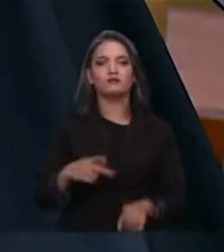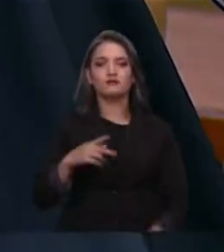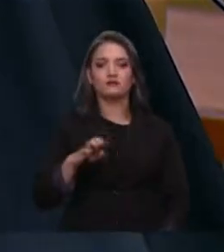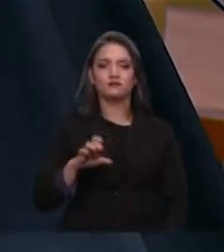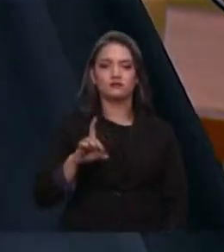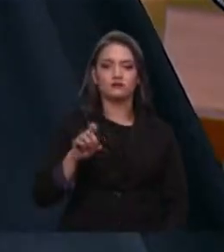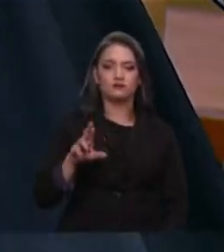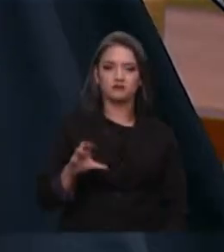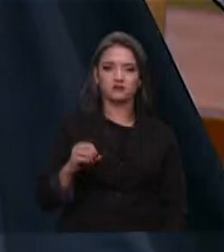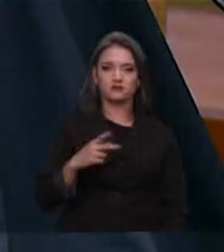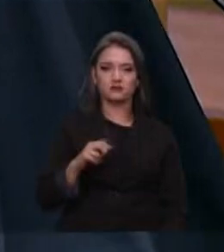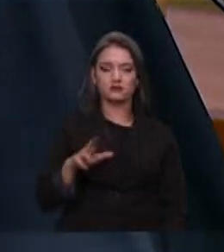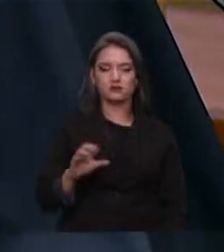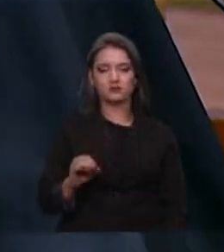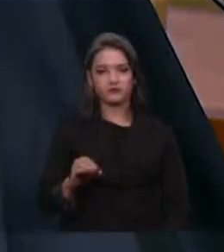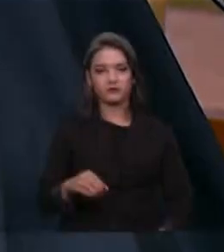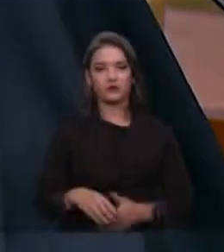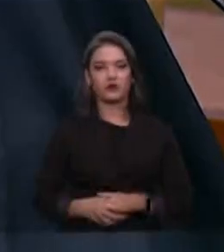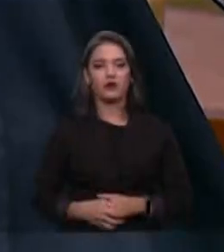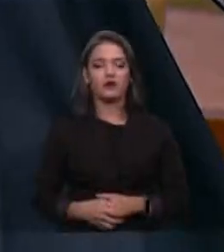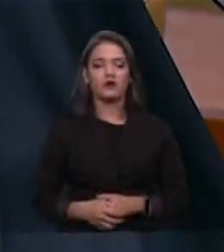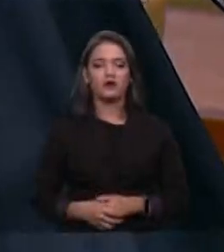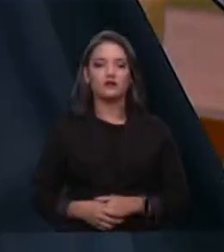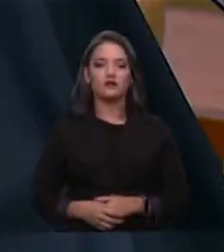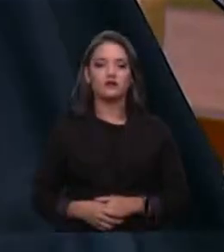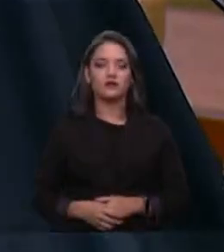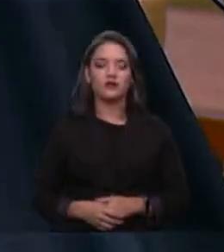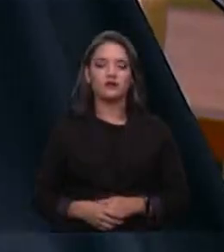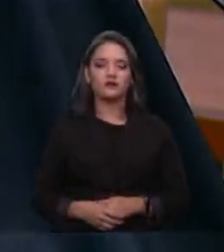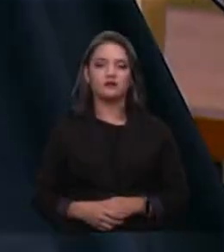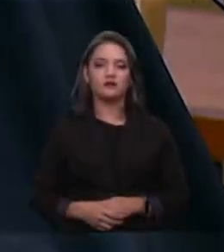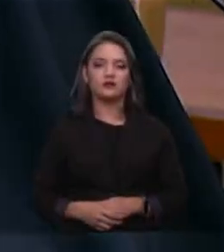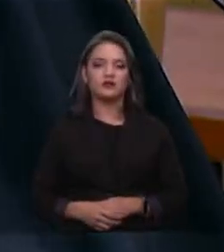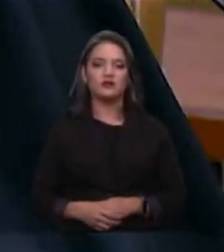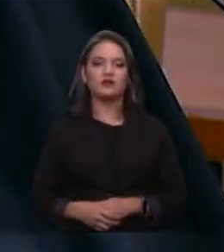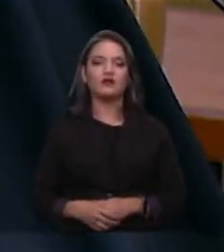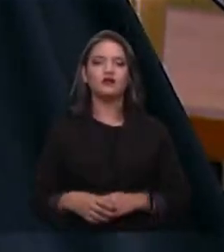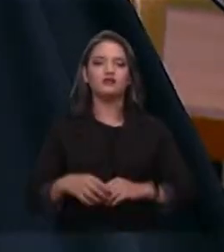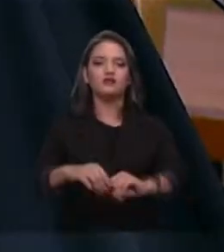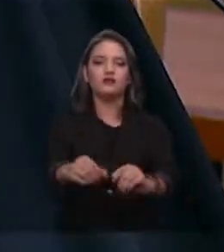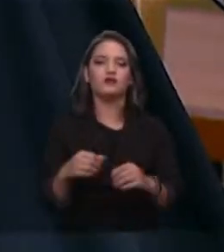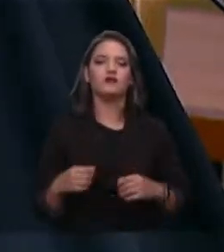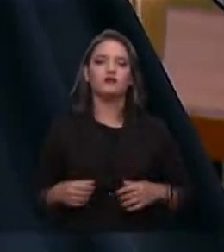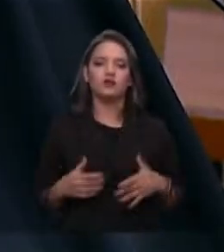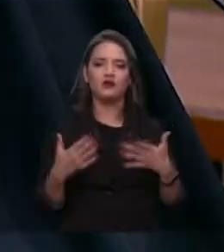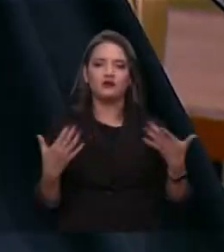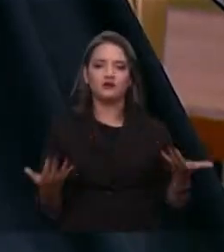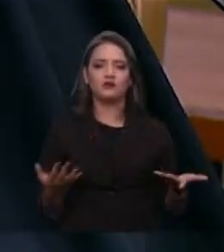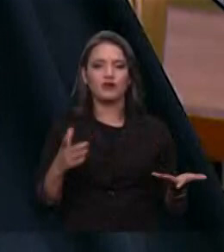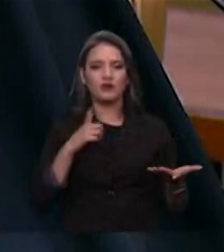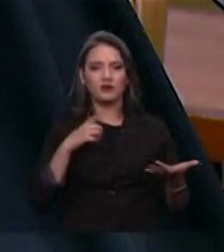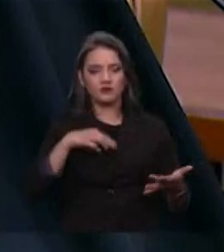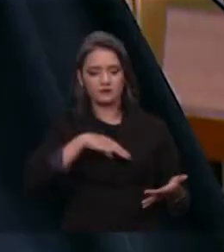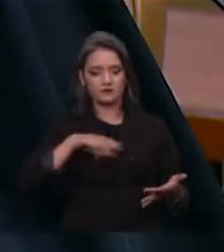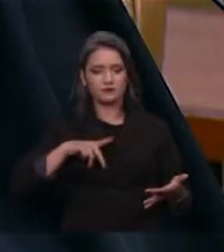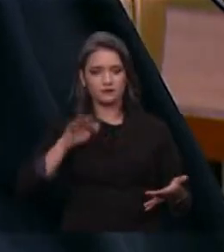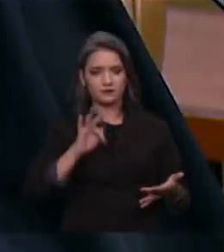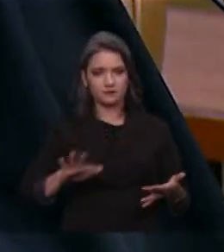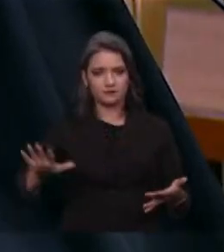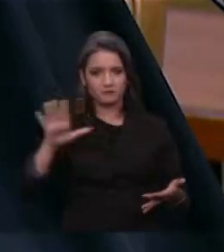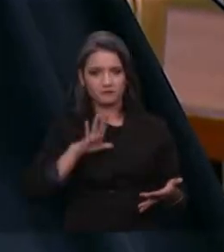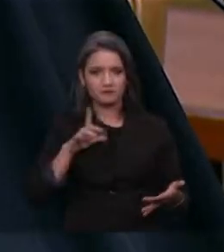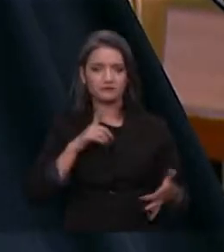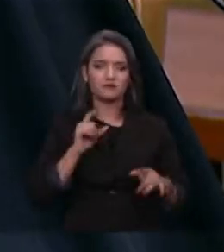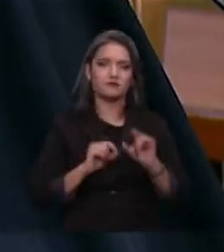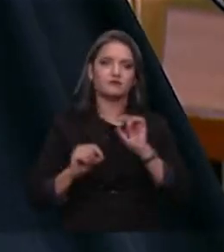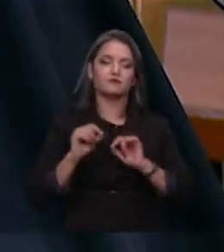Paulo Bergamaschi na ação penal 1019. Disse Sua Excelência. No decorrer da instrução criminal, o Ministério Público Federal não se